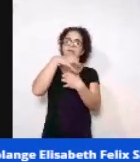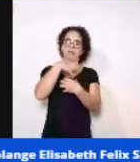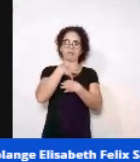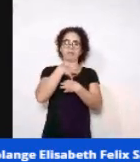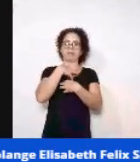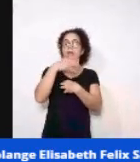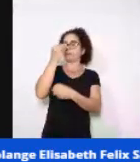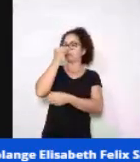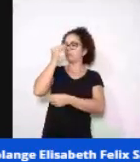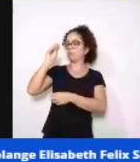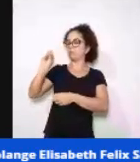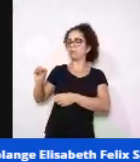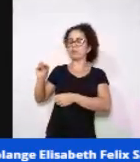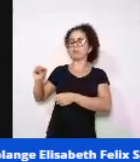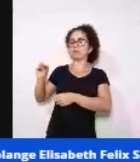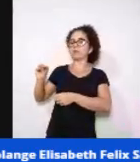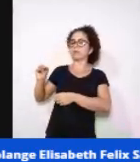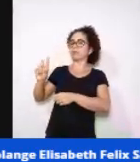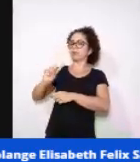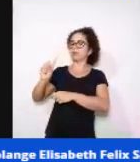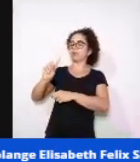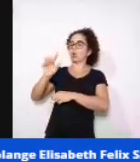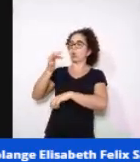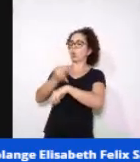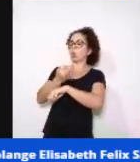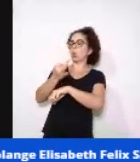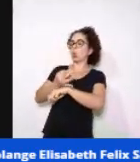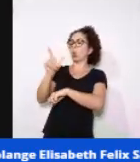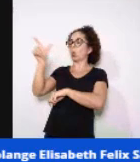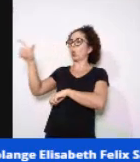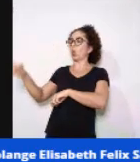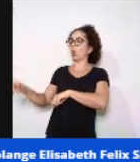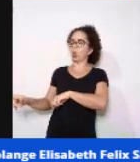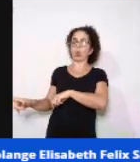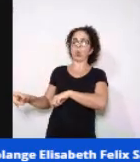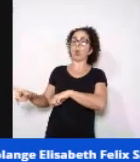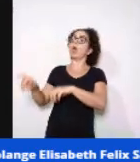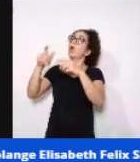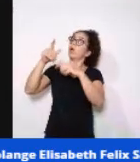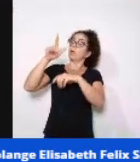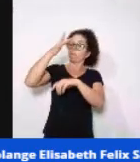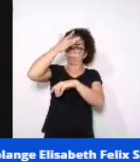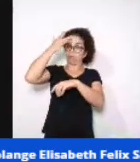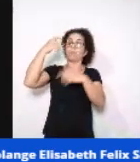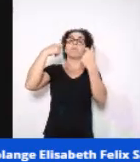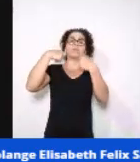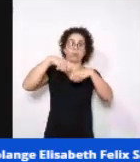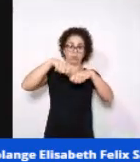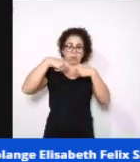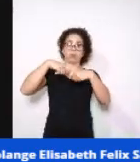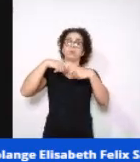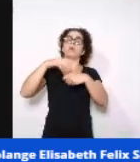outro, porque ela é um sentimento que precisa, que o ser humano precisa disso. Mais um, por